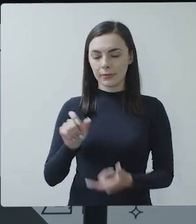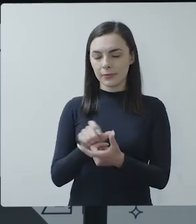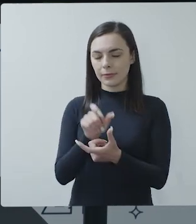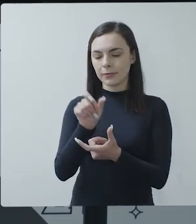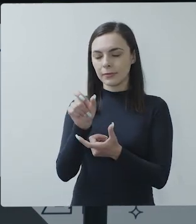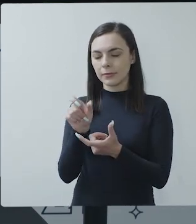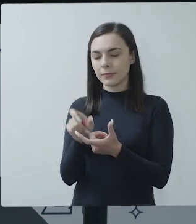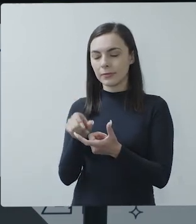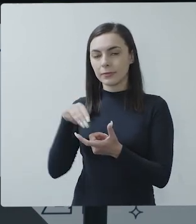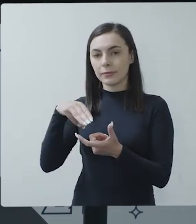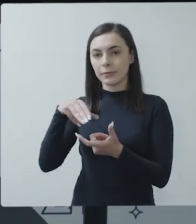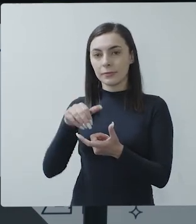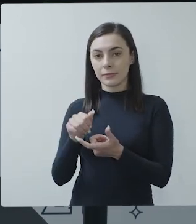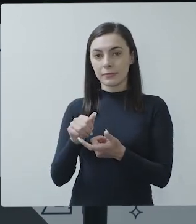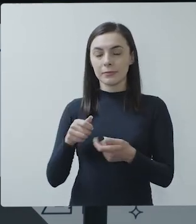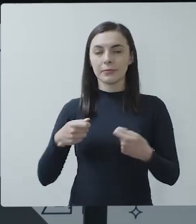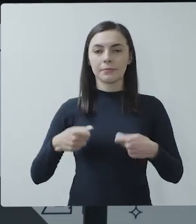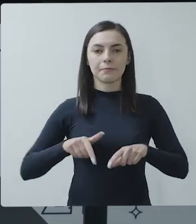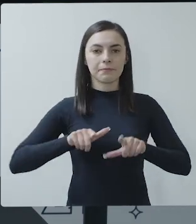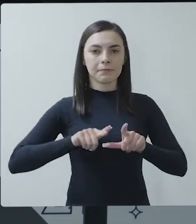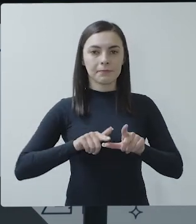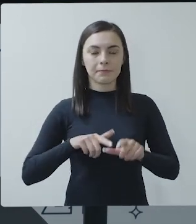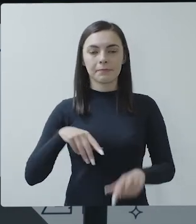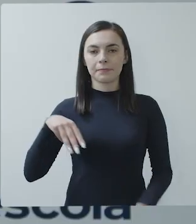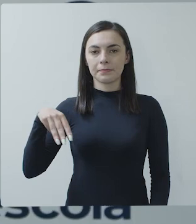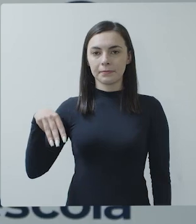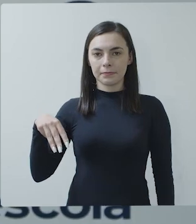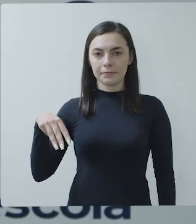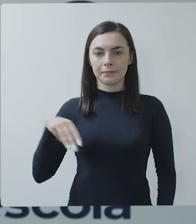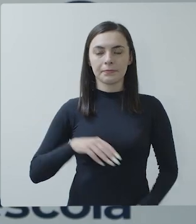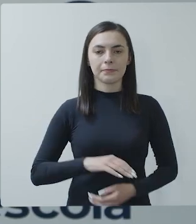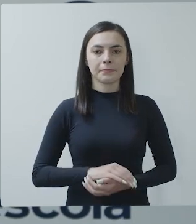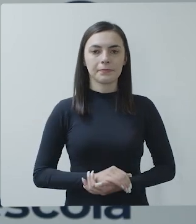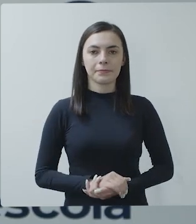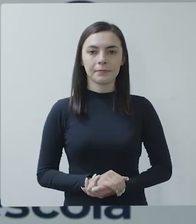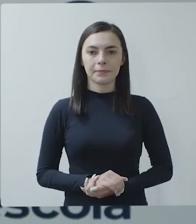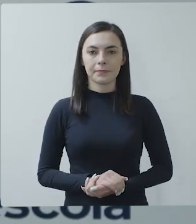Ma. Vou pegar a letra M.